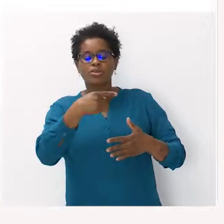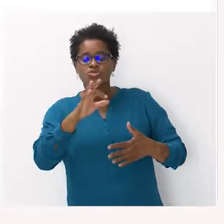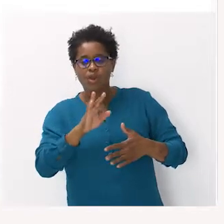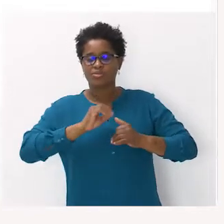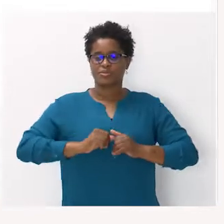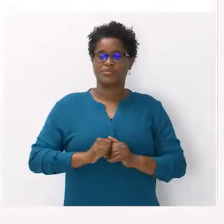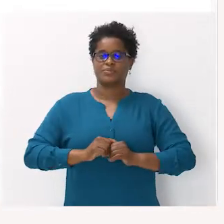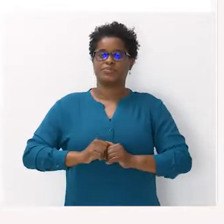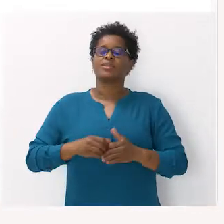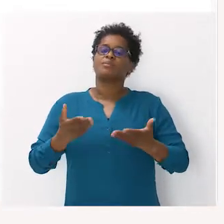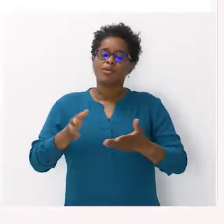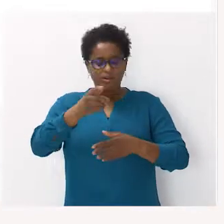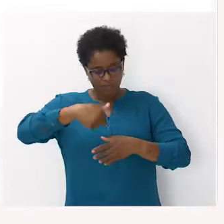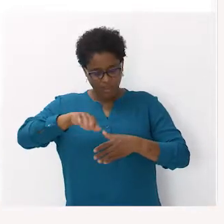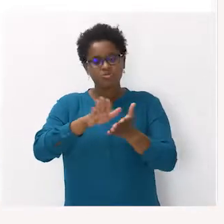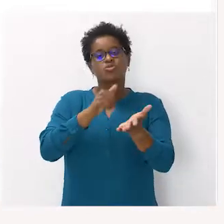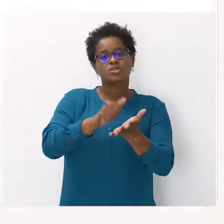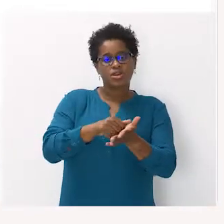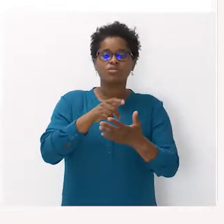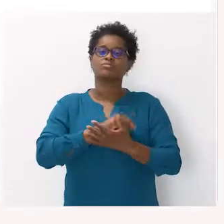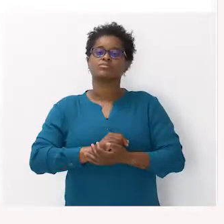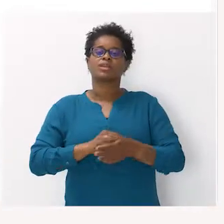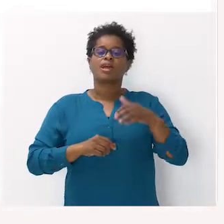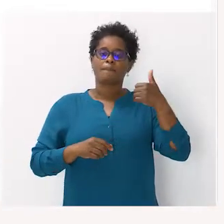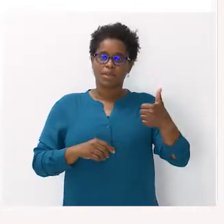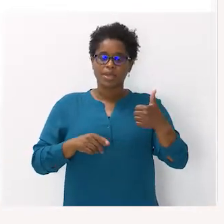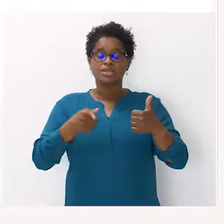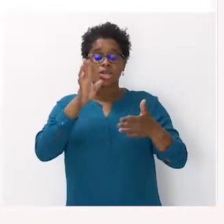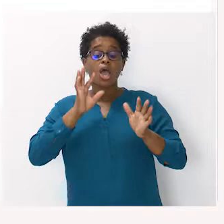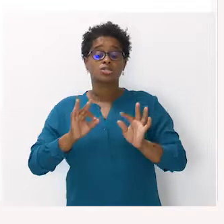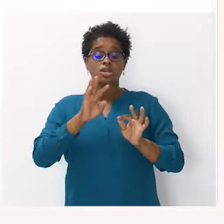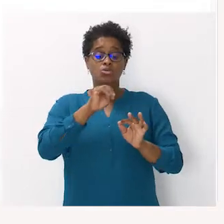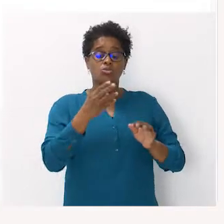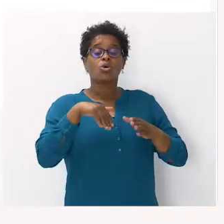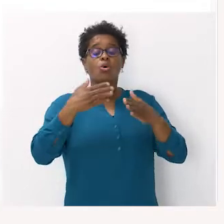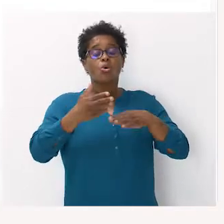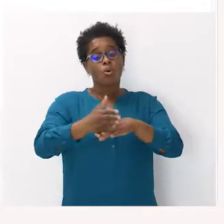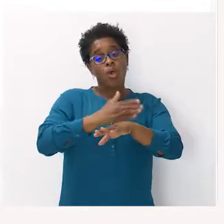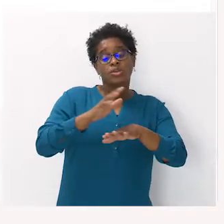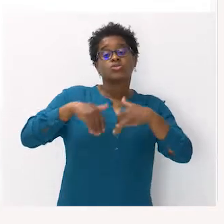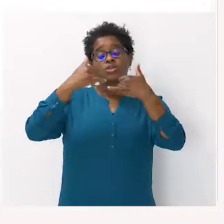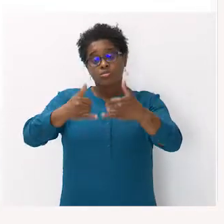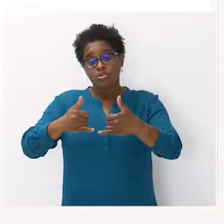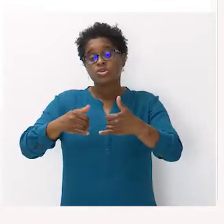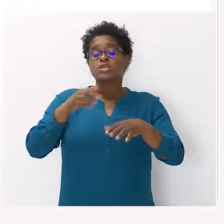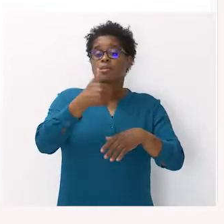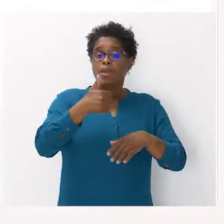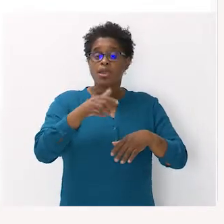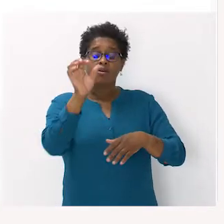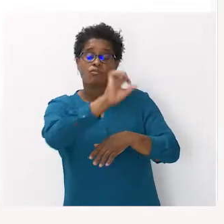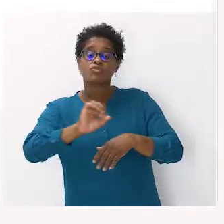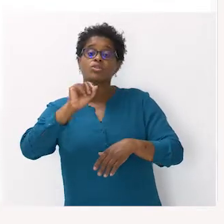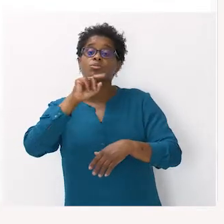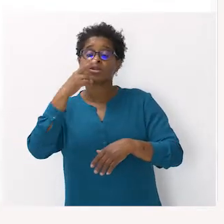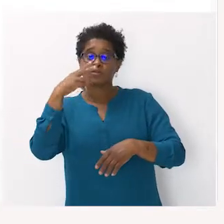menos 4. Bom, vamos à correção da linha B. Diz assim, o sucessor e o antecessor de B. Como vocês podem ver, o